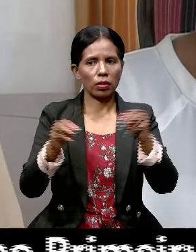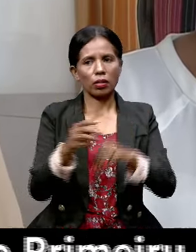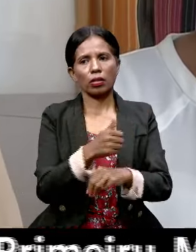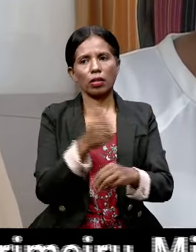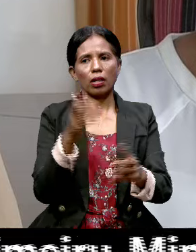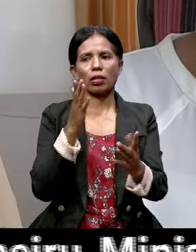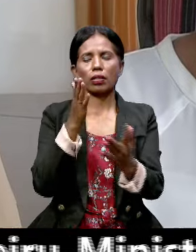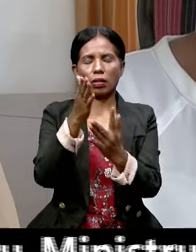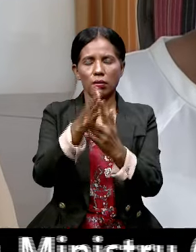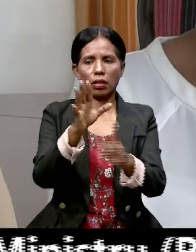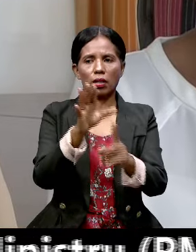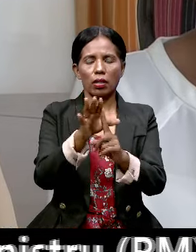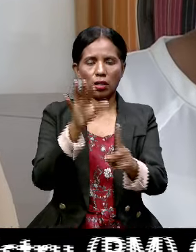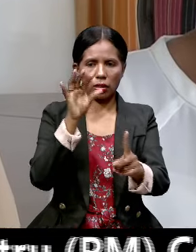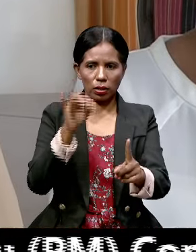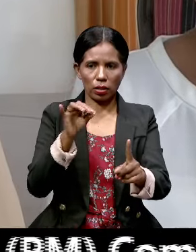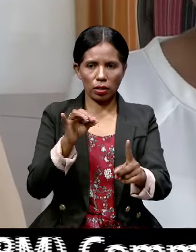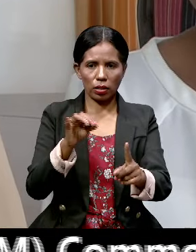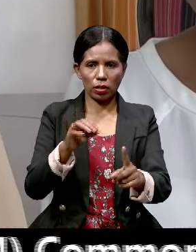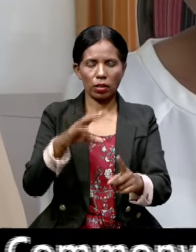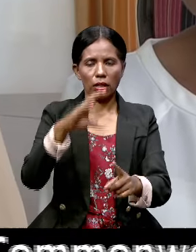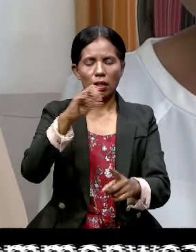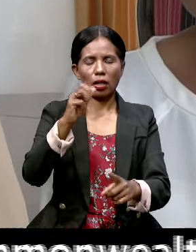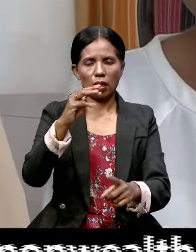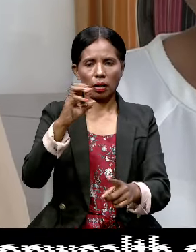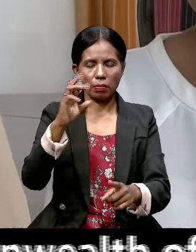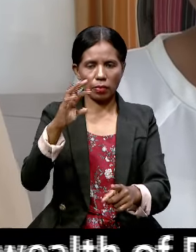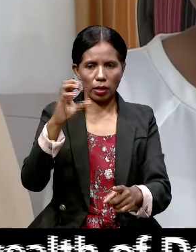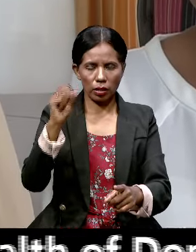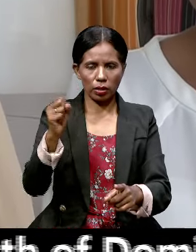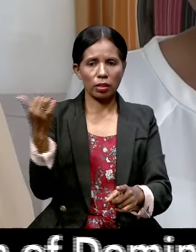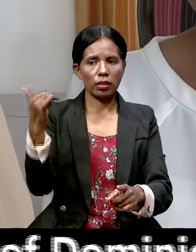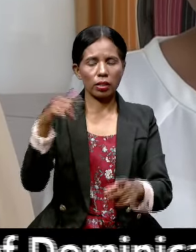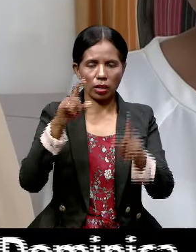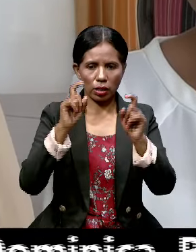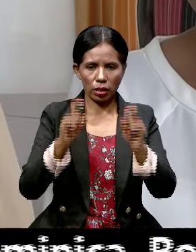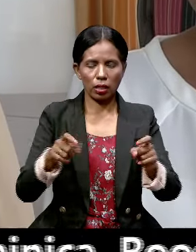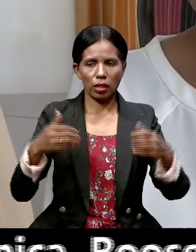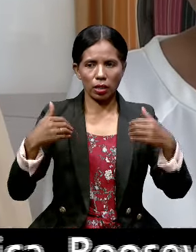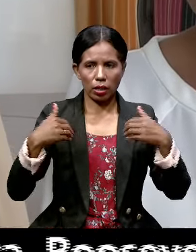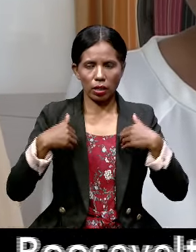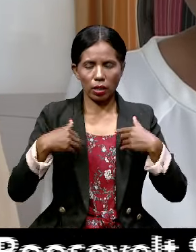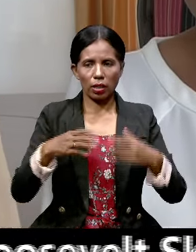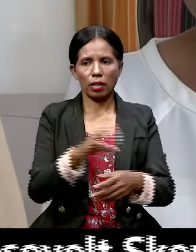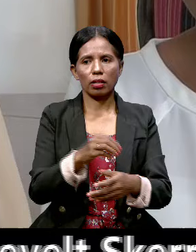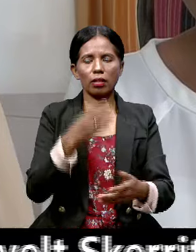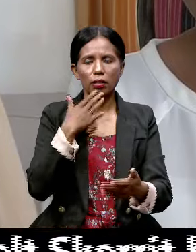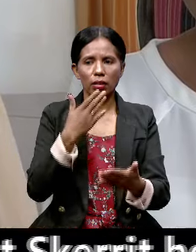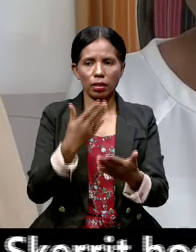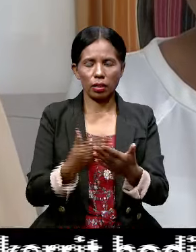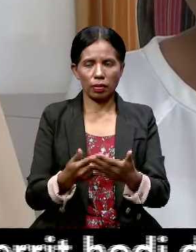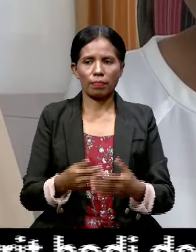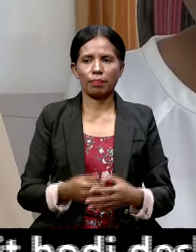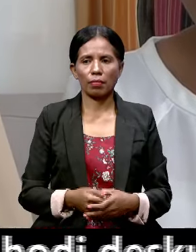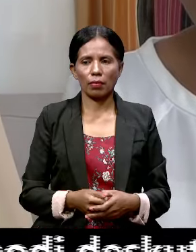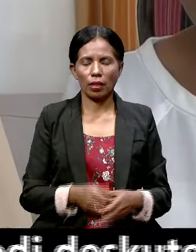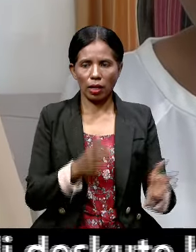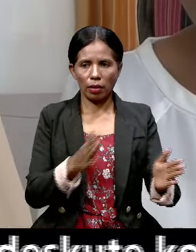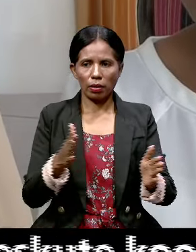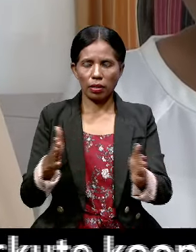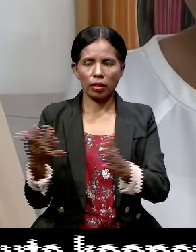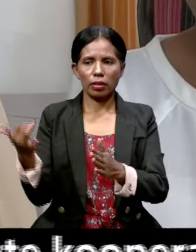tamba eleição câmara, que assembleia, ser tem que liu ano batida e tabul na preparar